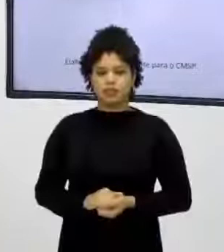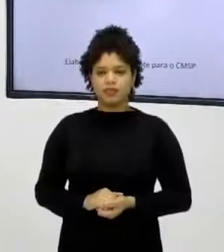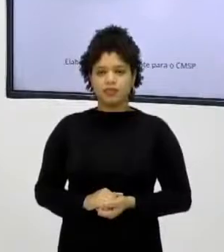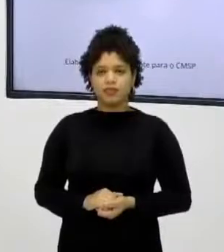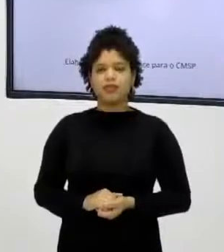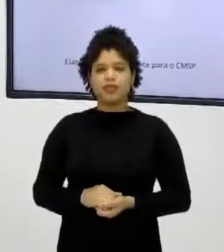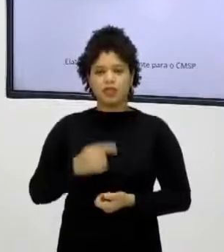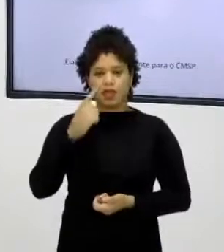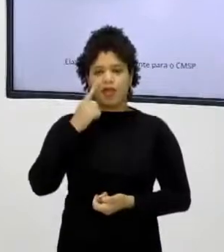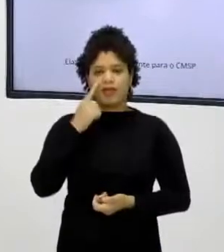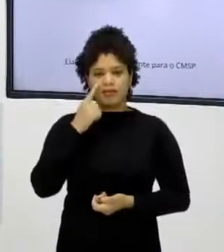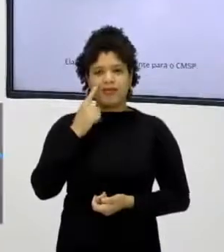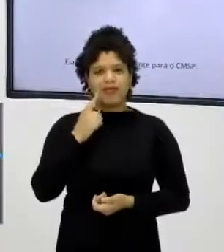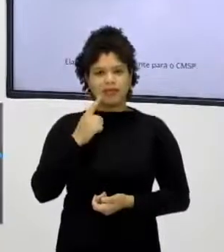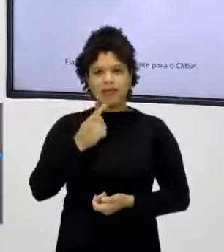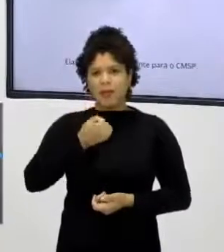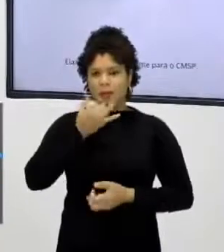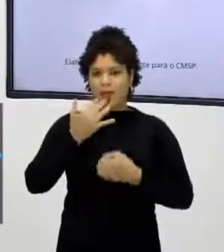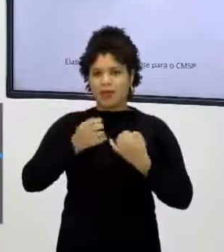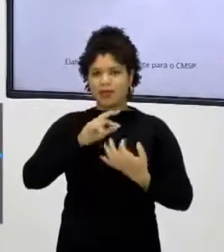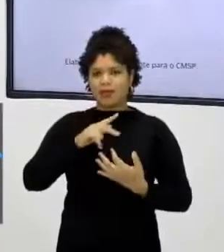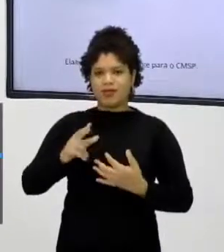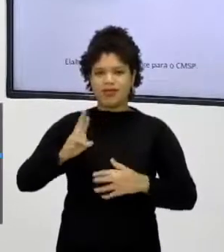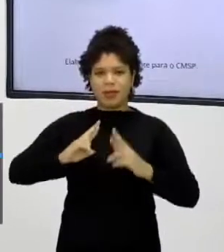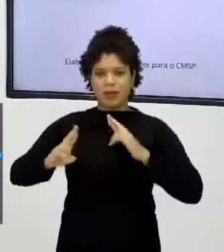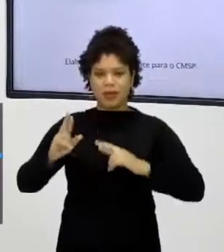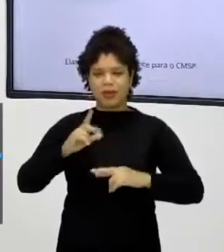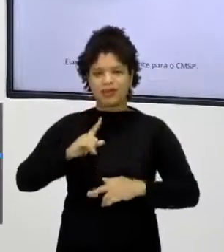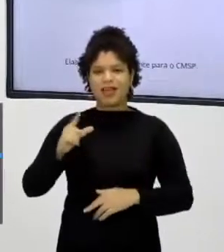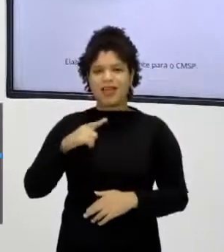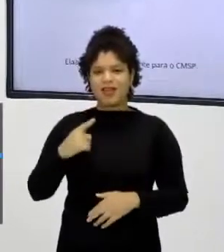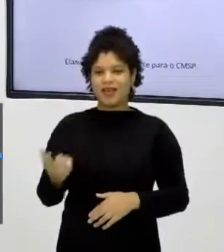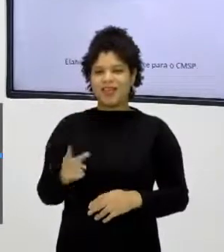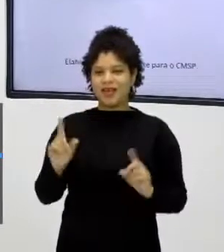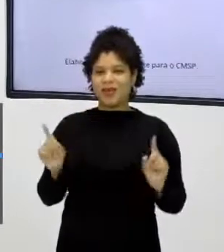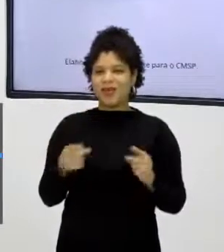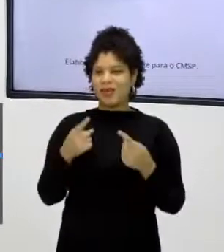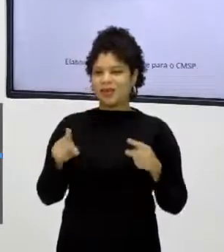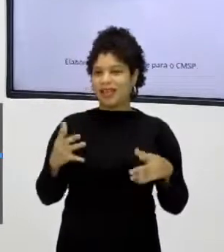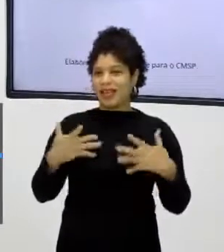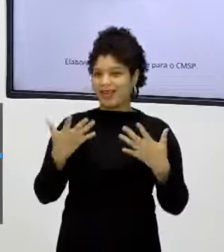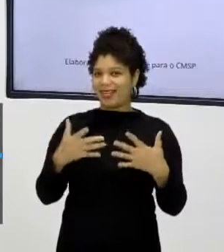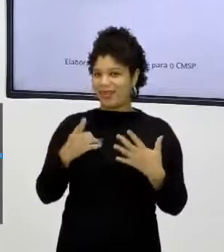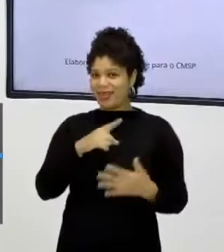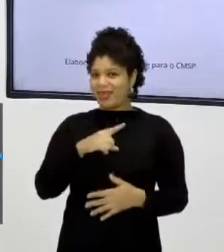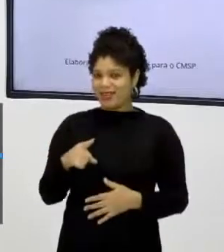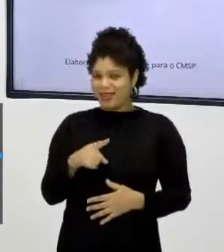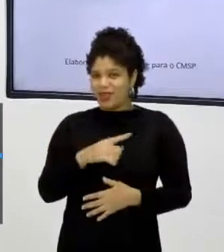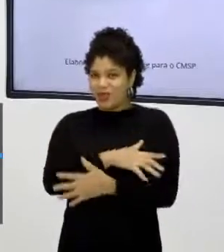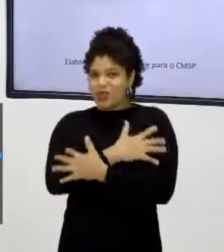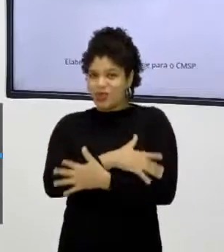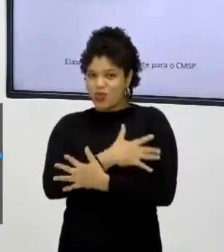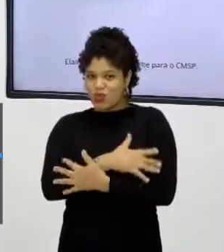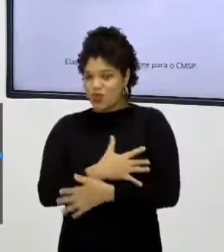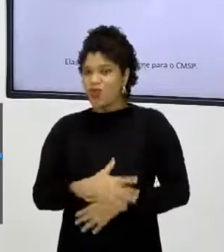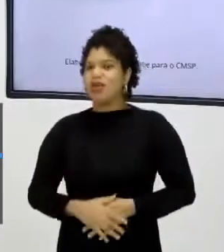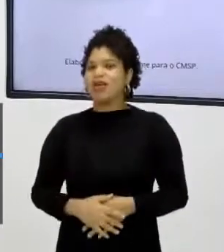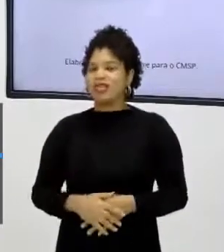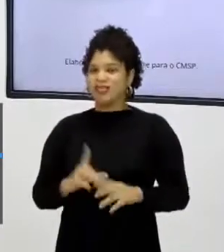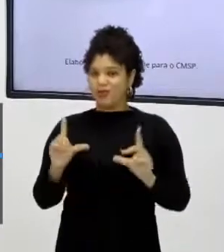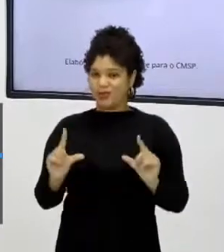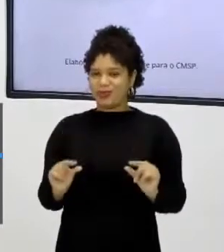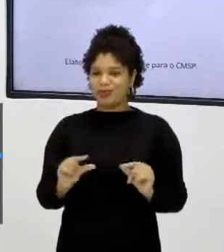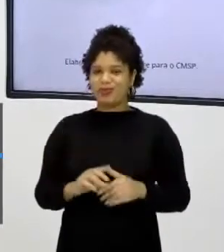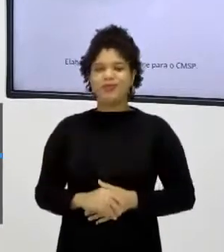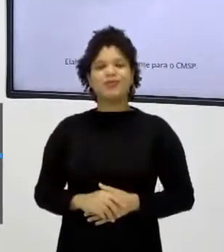Olha, muito bacana, né? O pessoal colocou uma música bem agitada, para o pessoal esquentar mesmo aí, ó. Ah, professor Silvano com